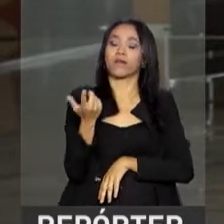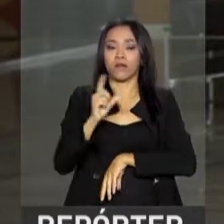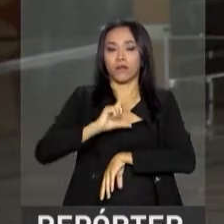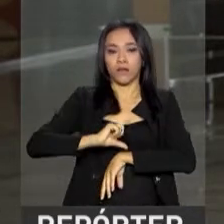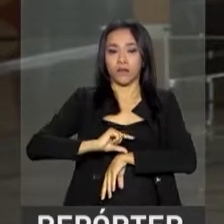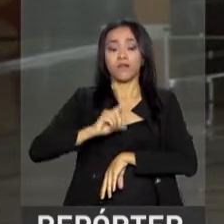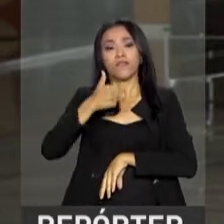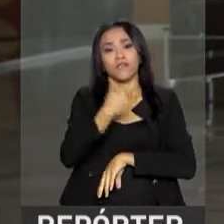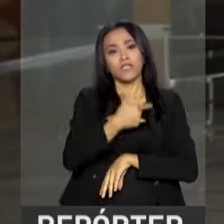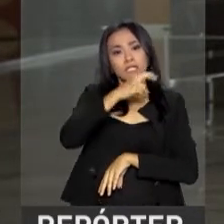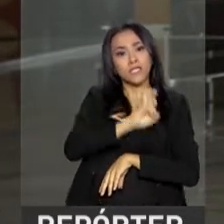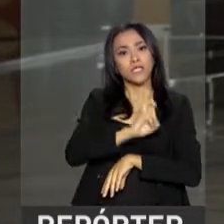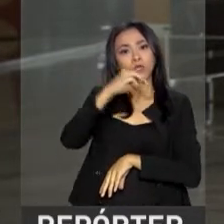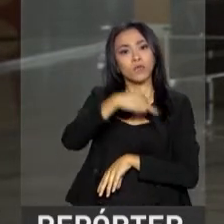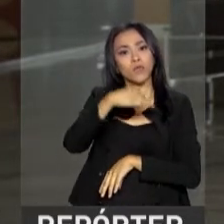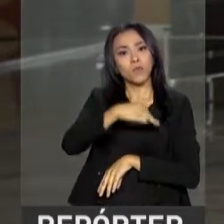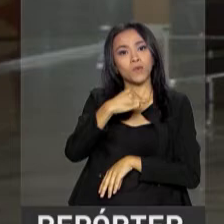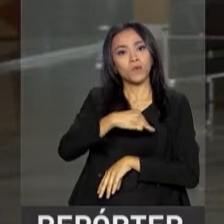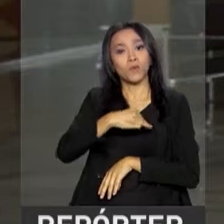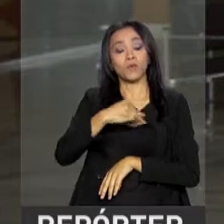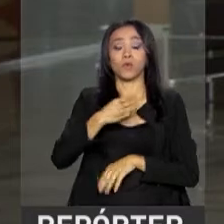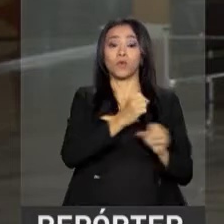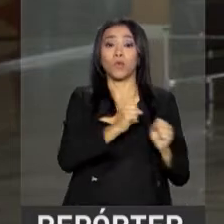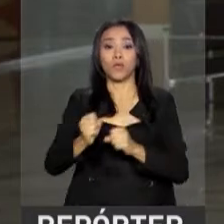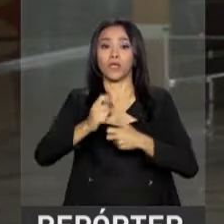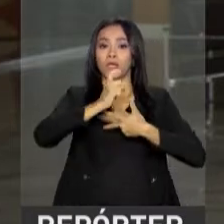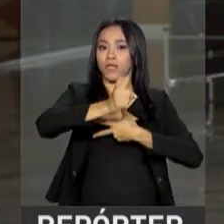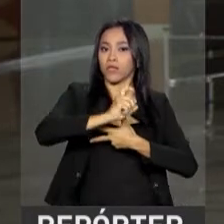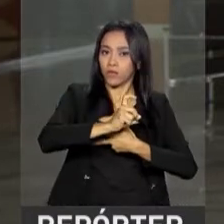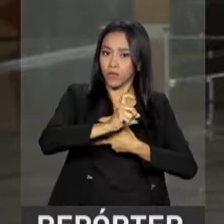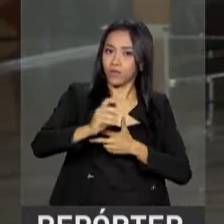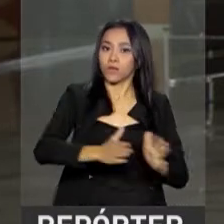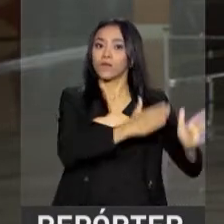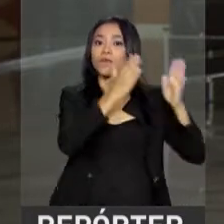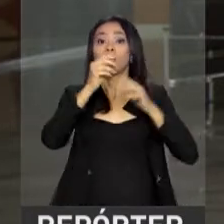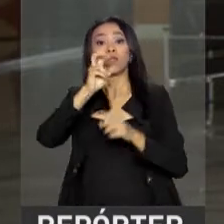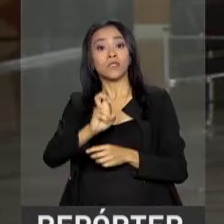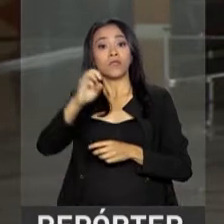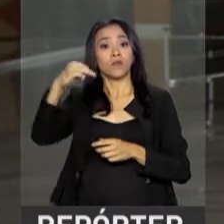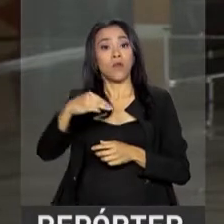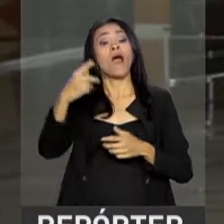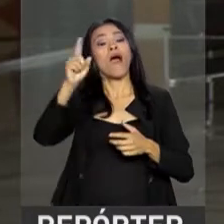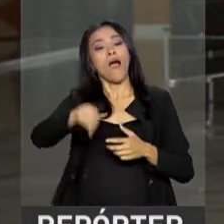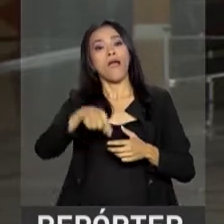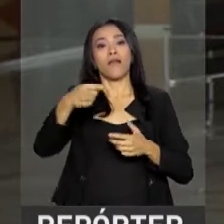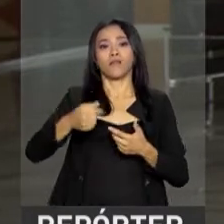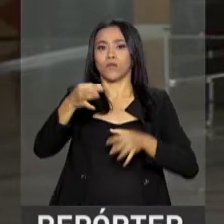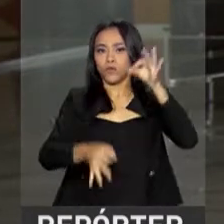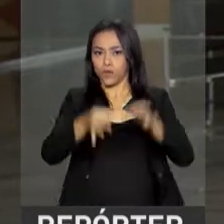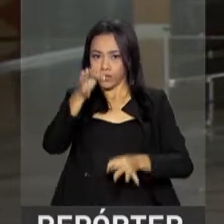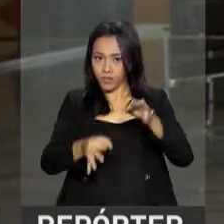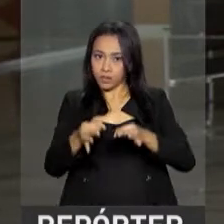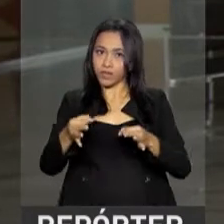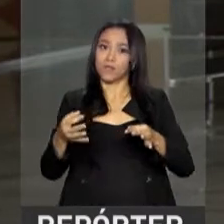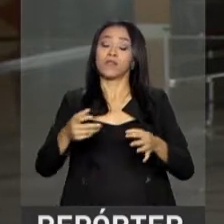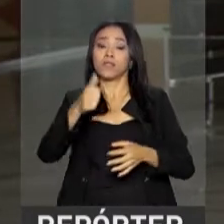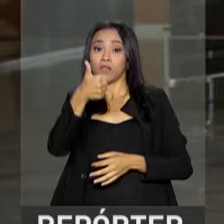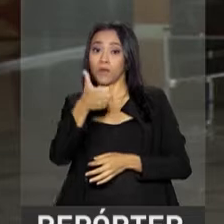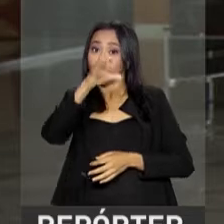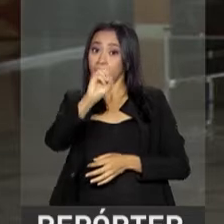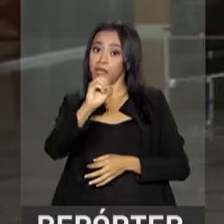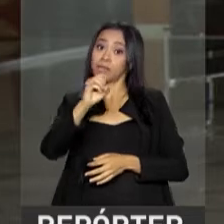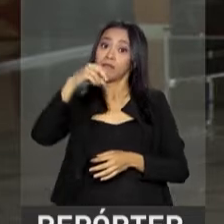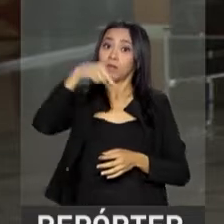25 minutos são as notícias do poder executivo os outros cinco são as notícias do judiciário são dez minutos para o